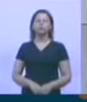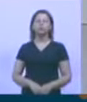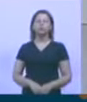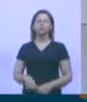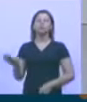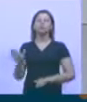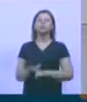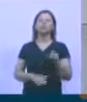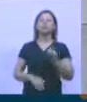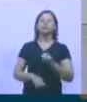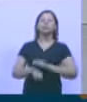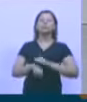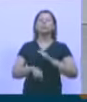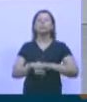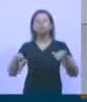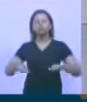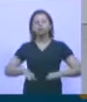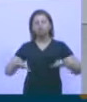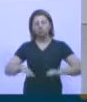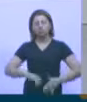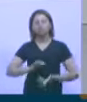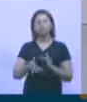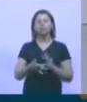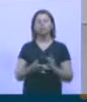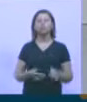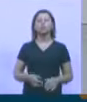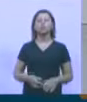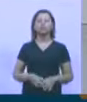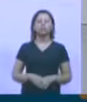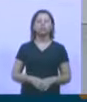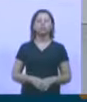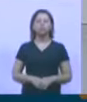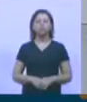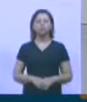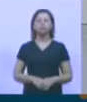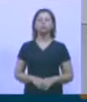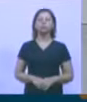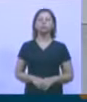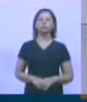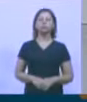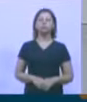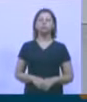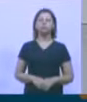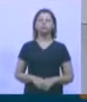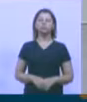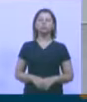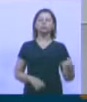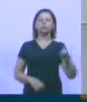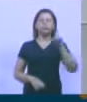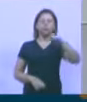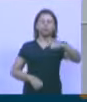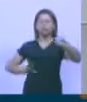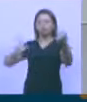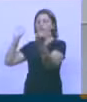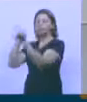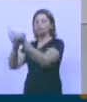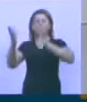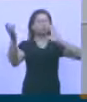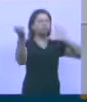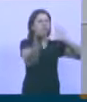o maior sofrimento de Jesus? It was not the physical pain of crucifixion. Não foi a dor física